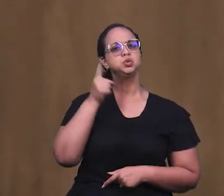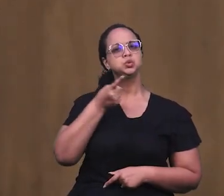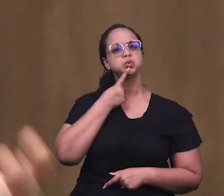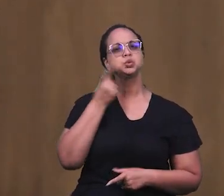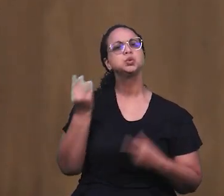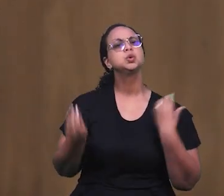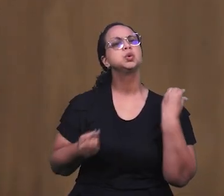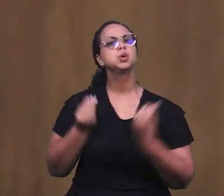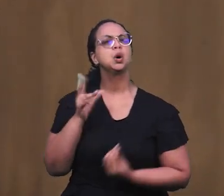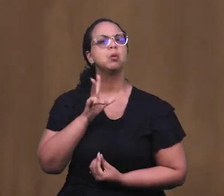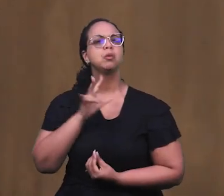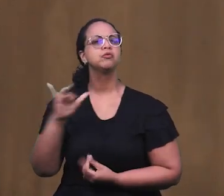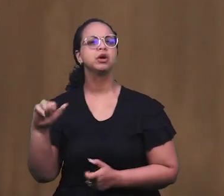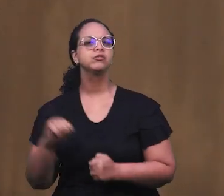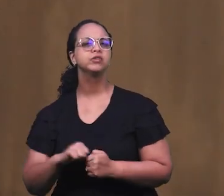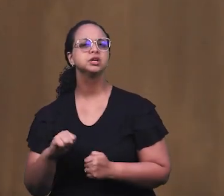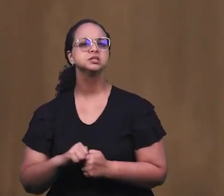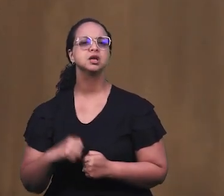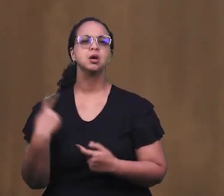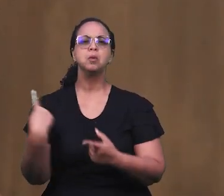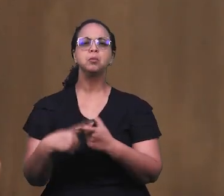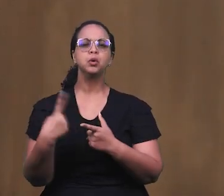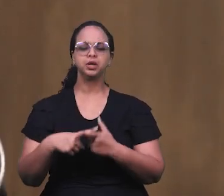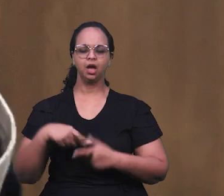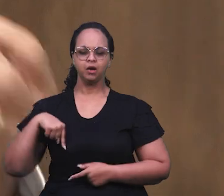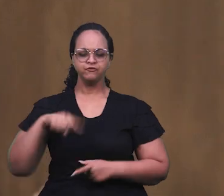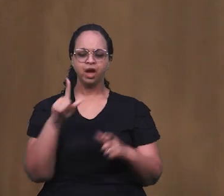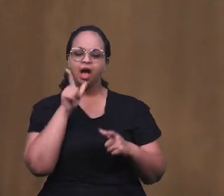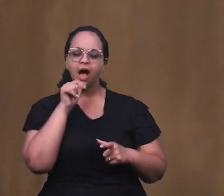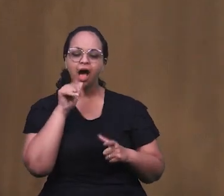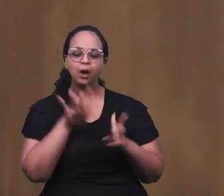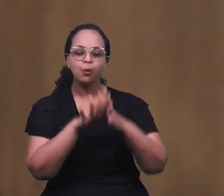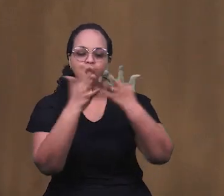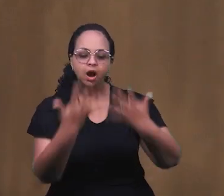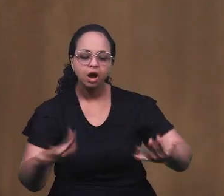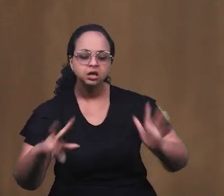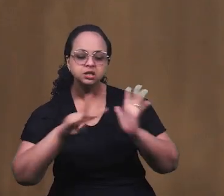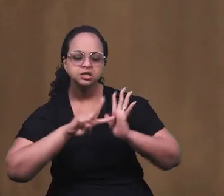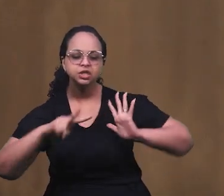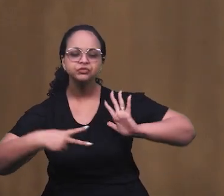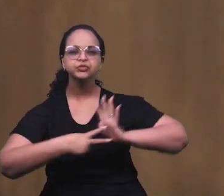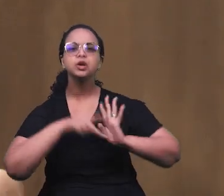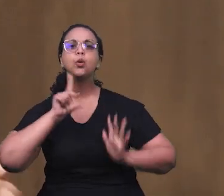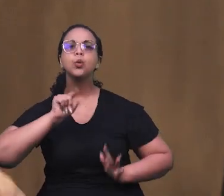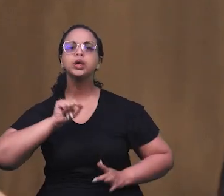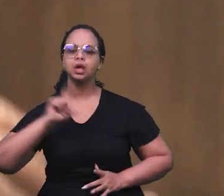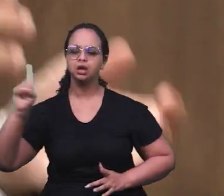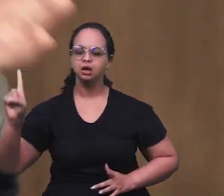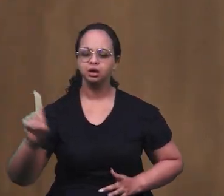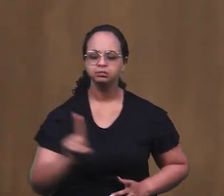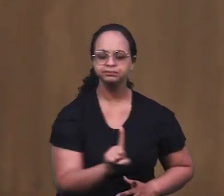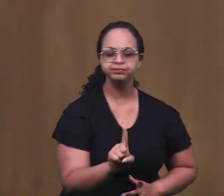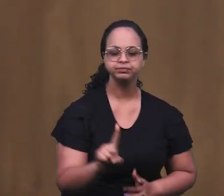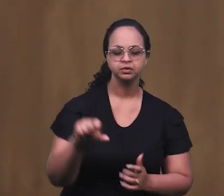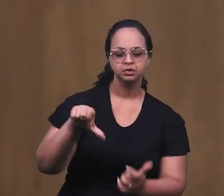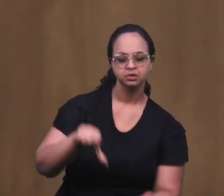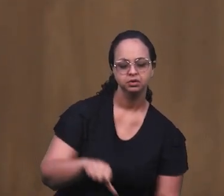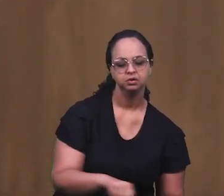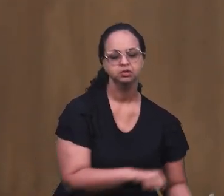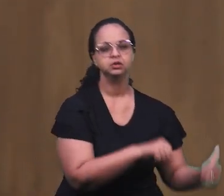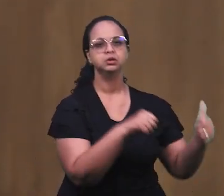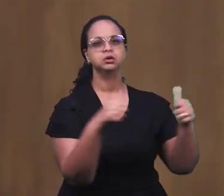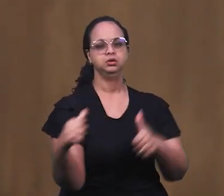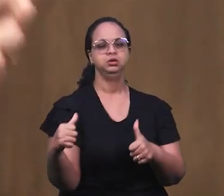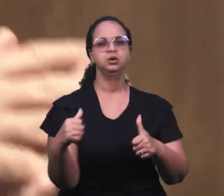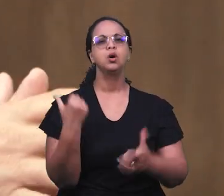ser feito, por que ele entra num tanque de batismo, qual o significado da água, né? Qual o significado de imergi-lo